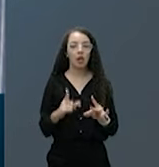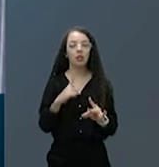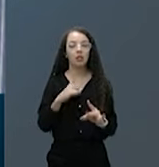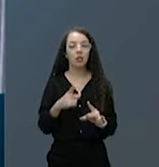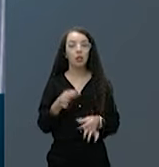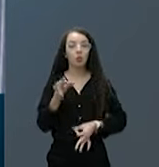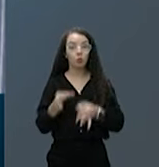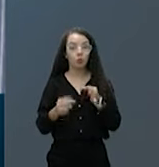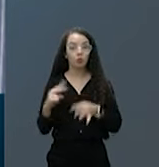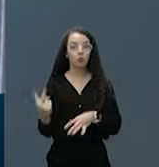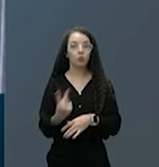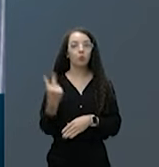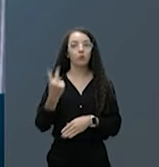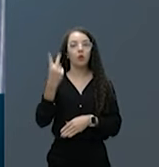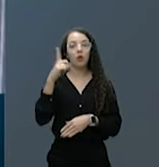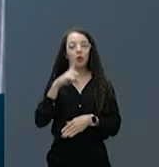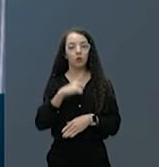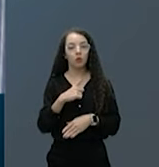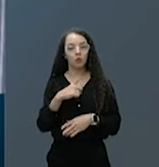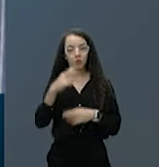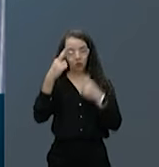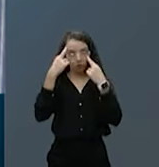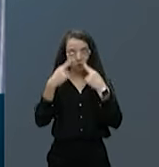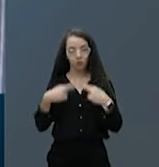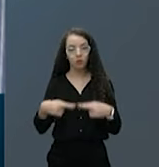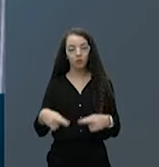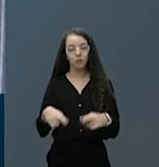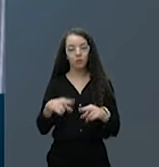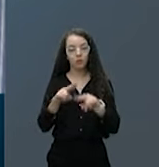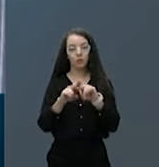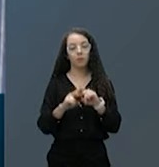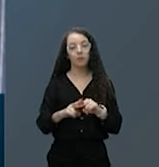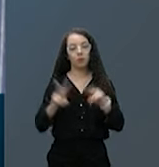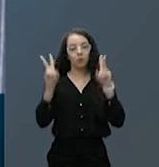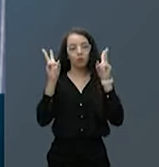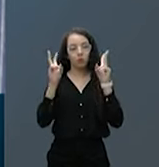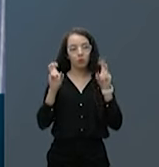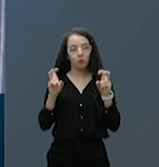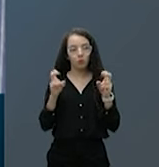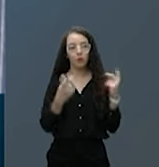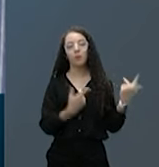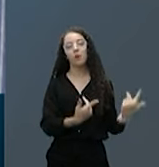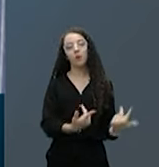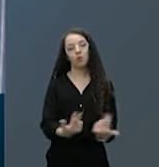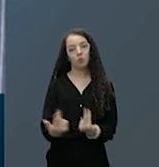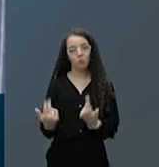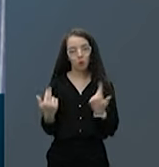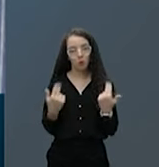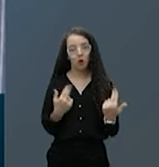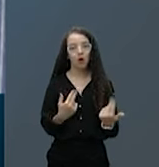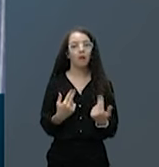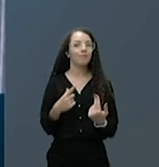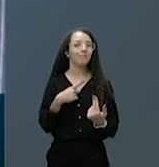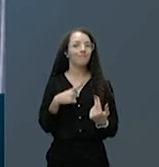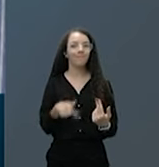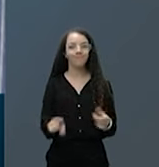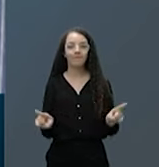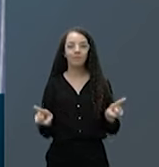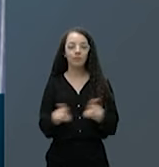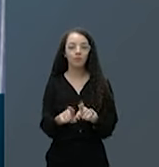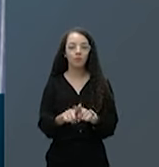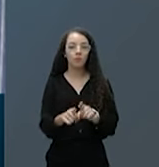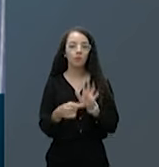a respeito deste tema, assim como, evidentemente, não há menção